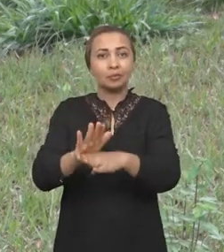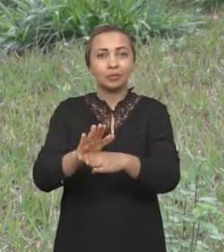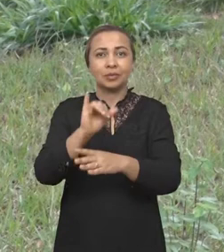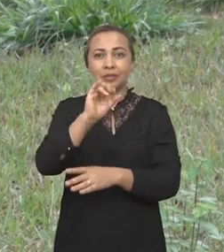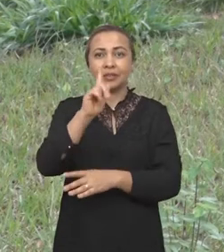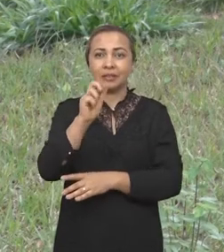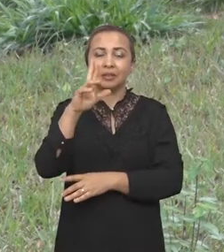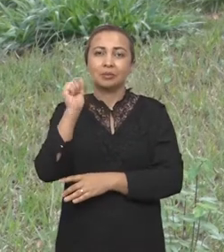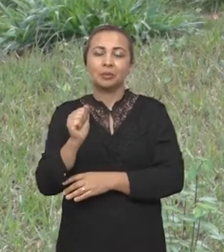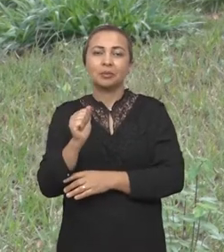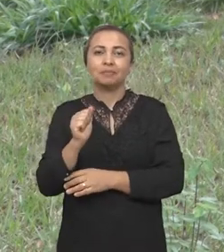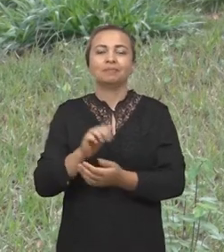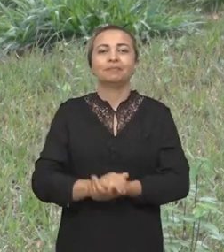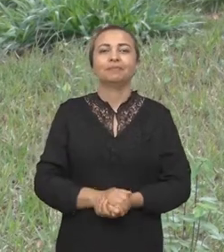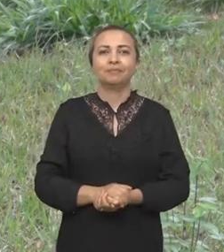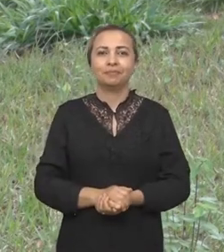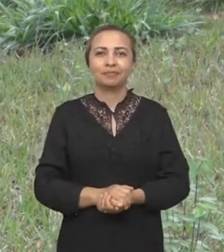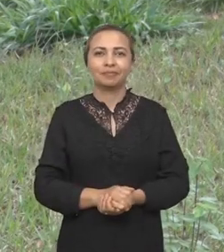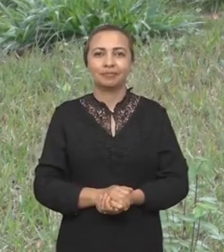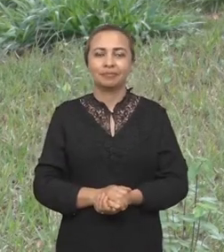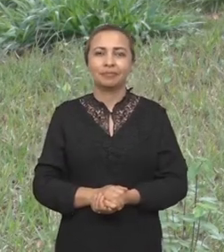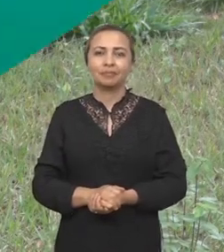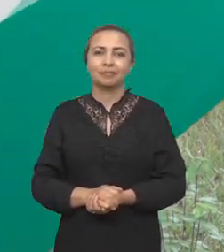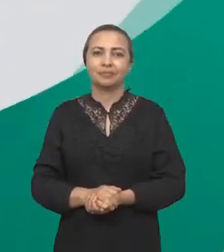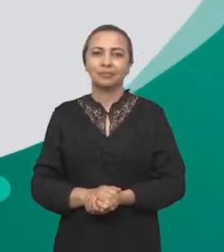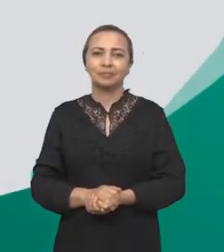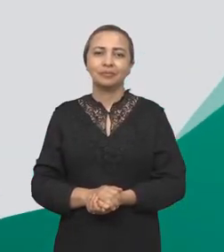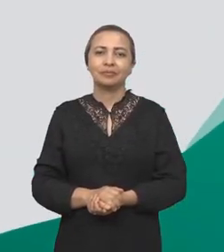combater os males causados por esses resíduos.